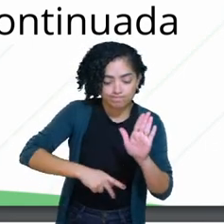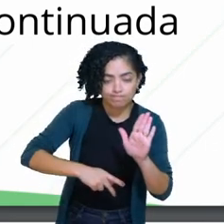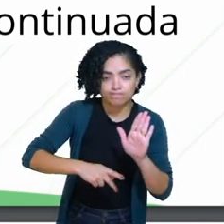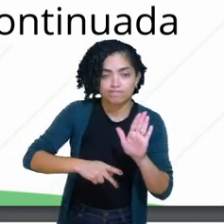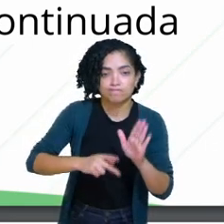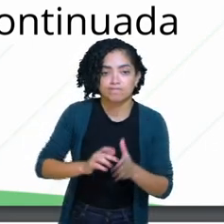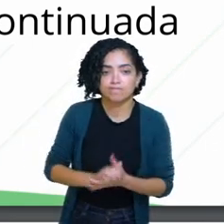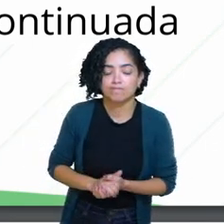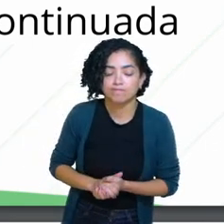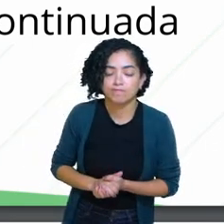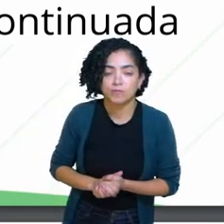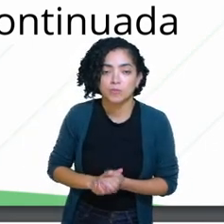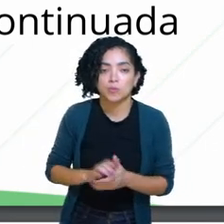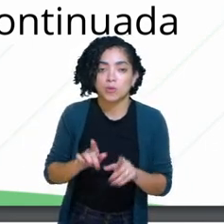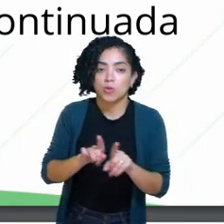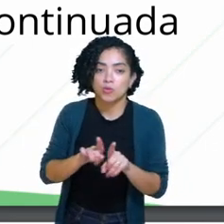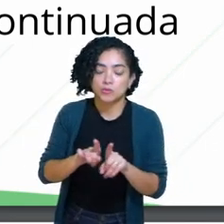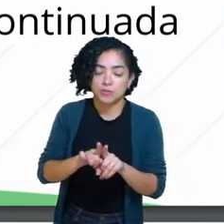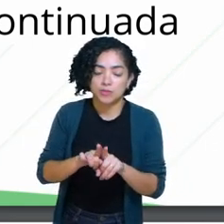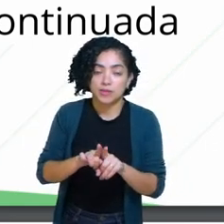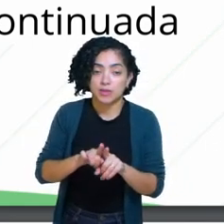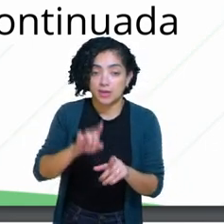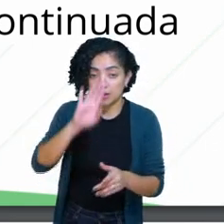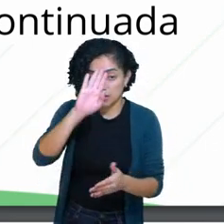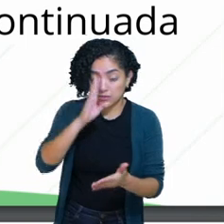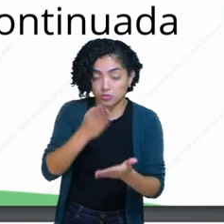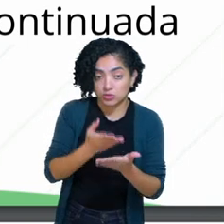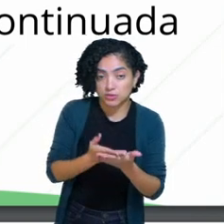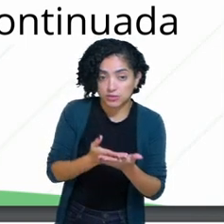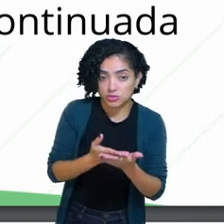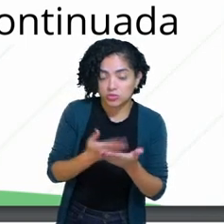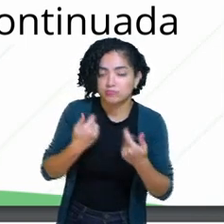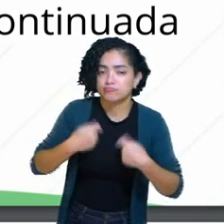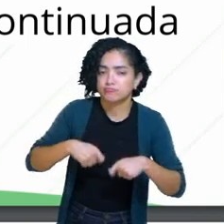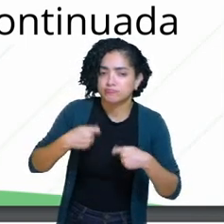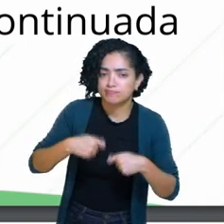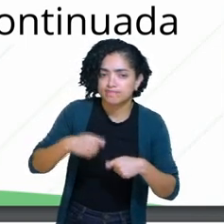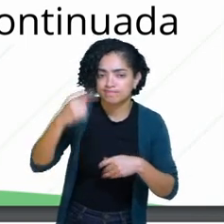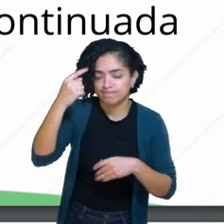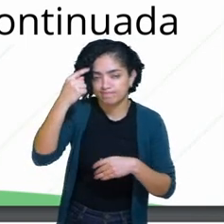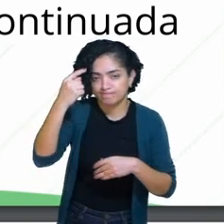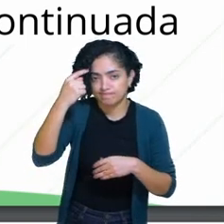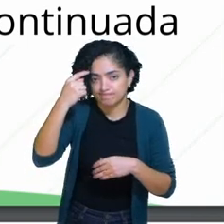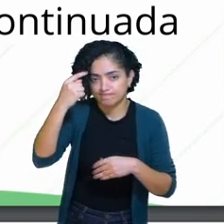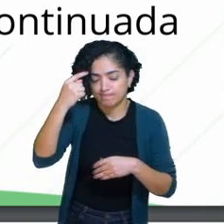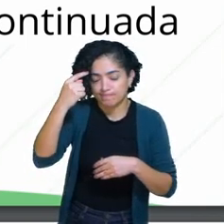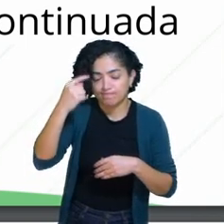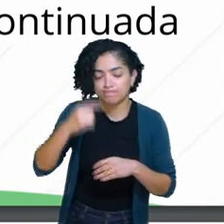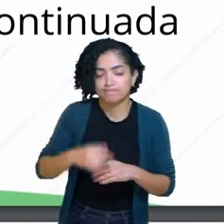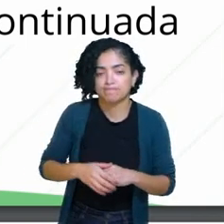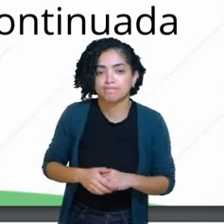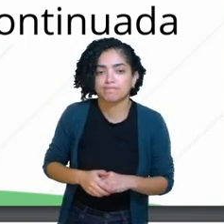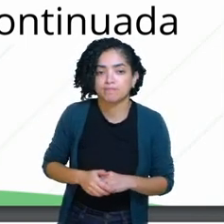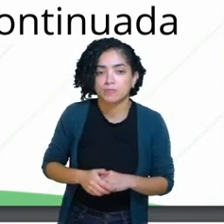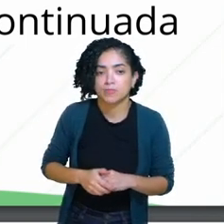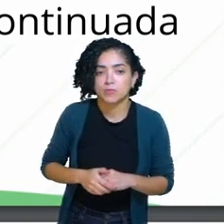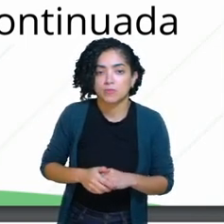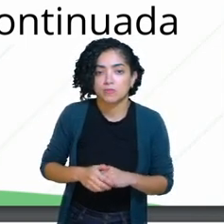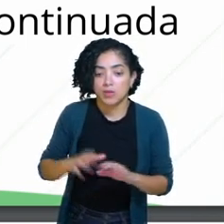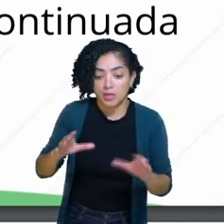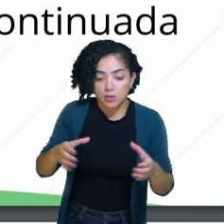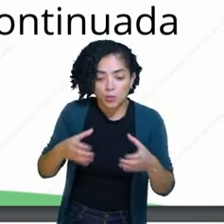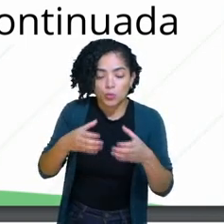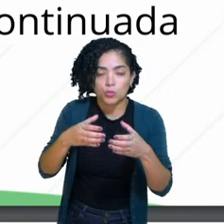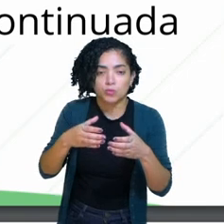relevância assim também nós acreditamos que precisamos pensar né Eh um um coletivo que